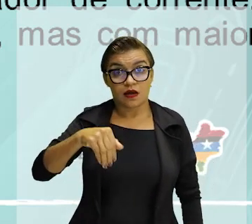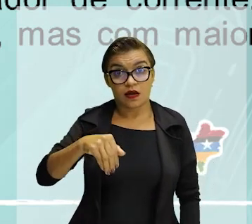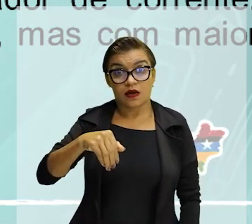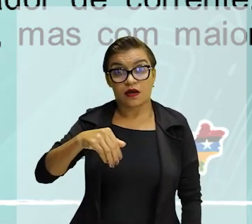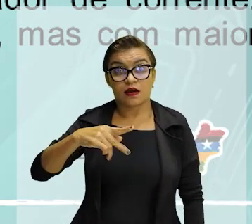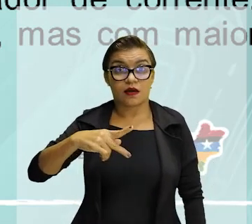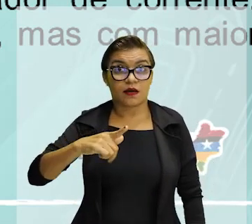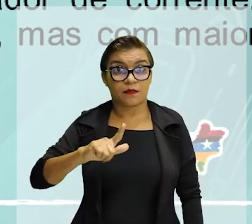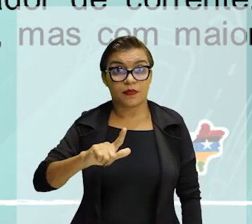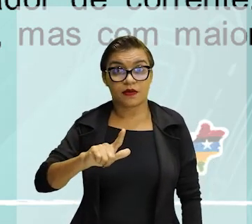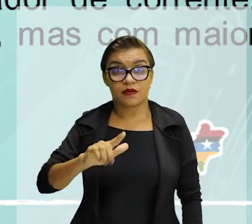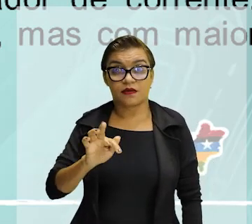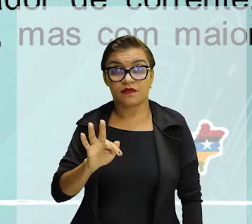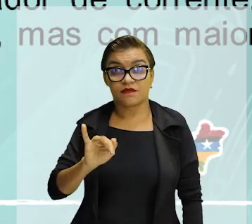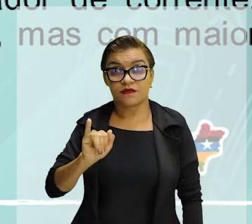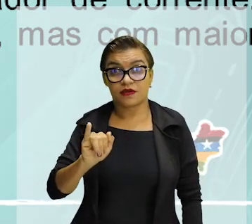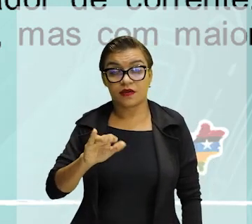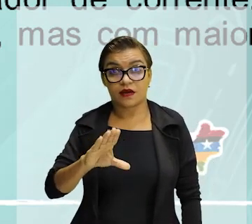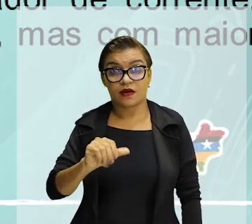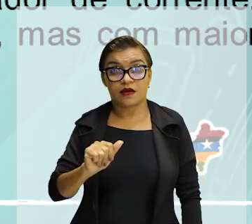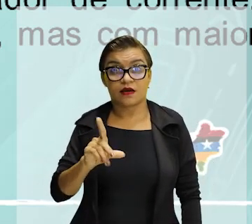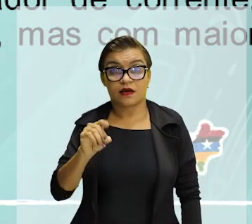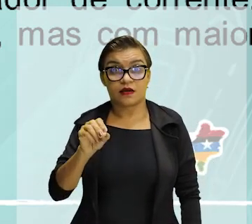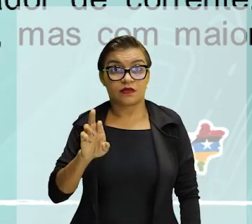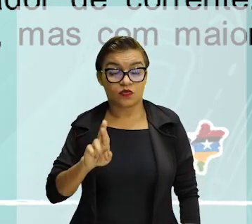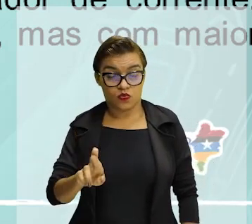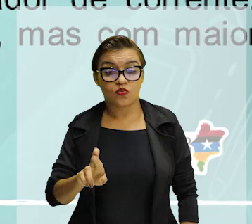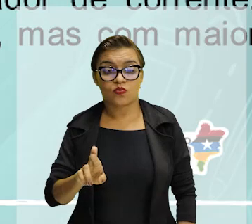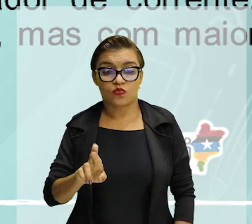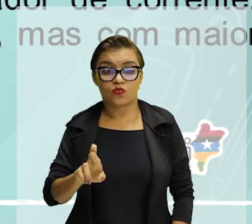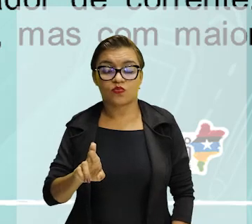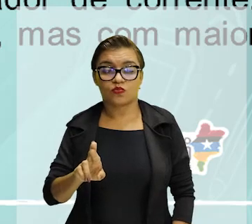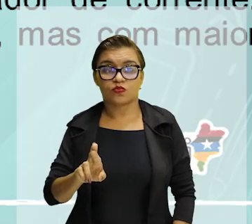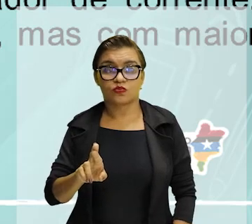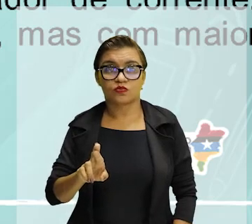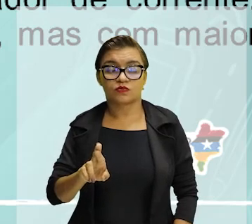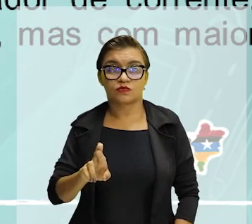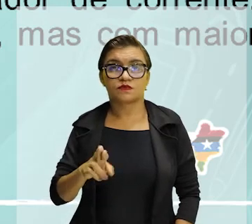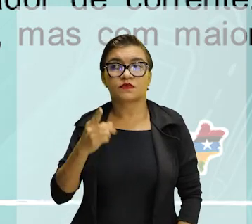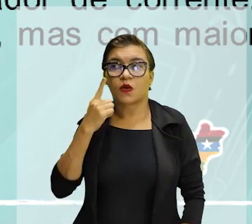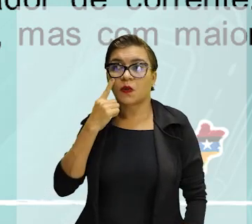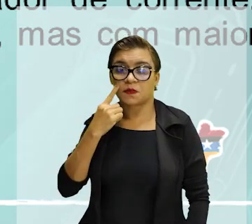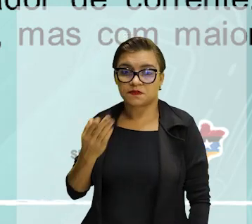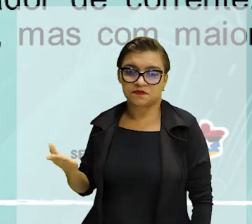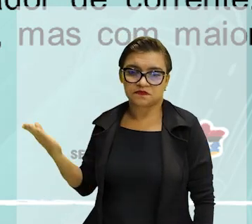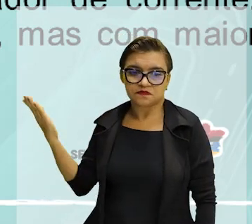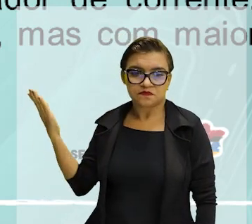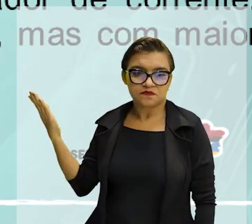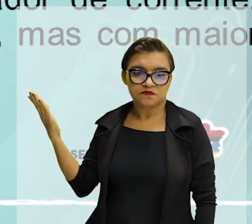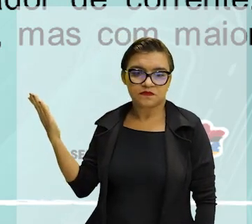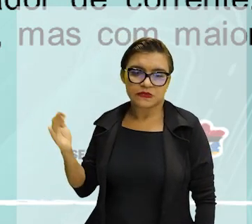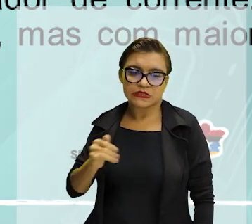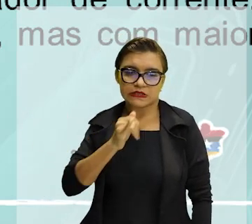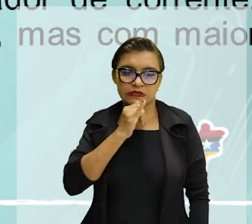corrente, ok? Amplificador de tensão e amplificador de corrente. Por